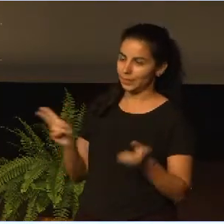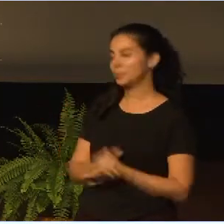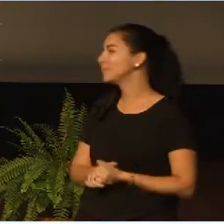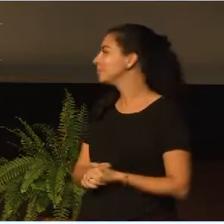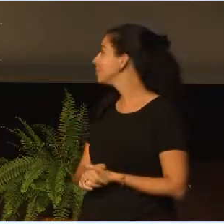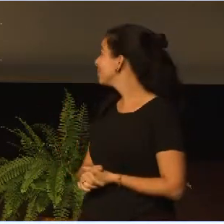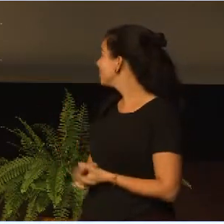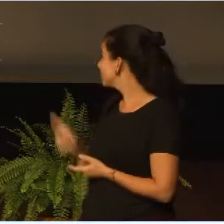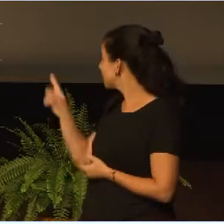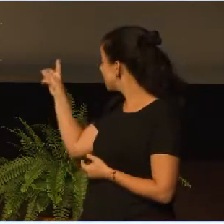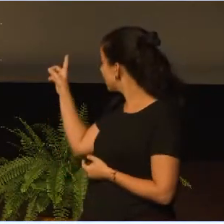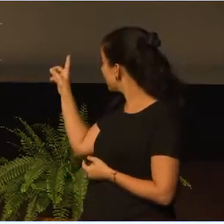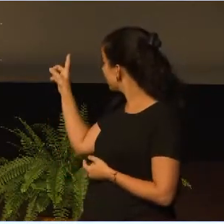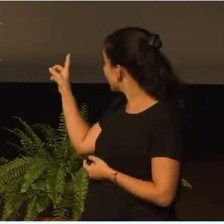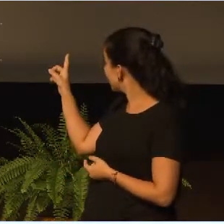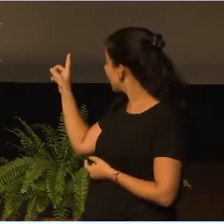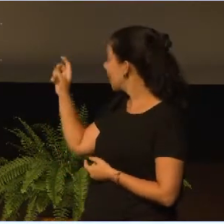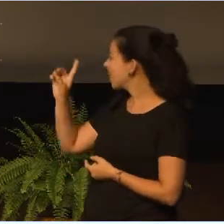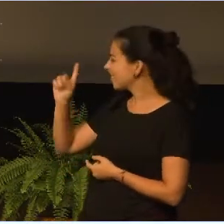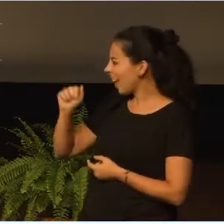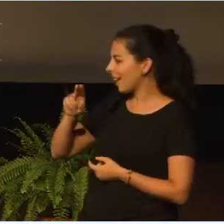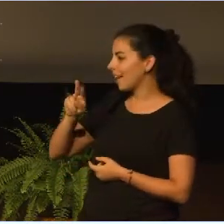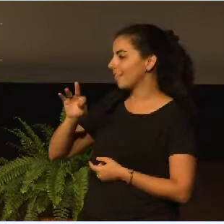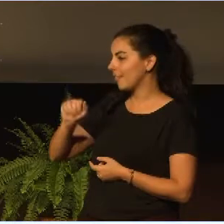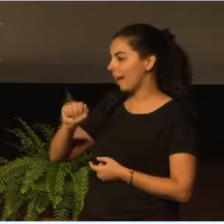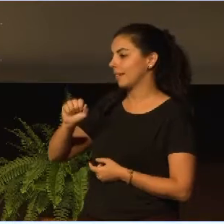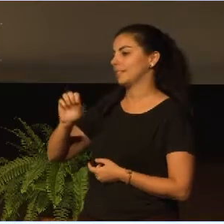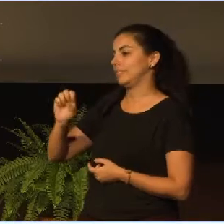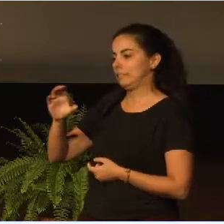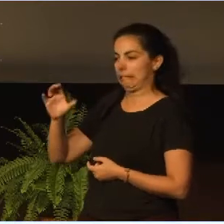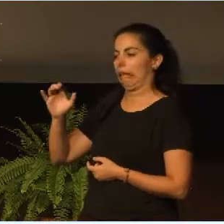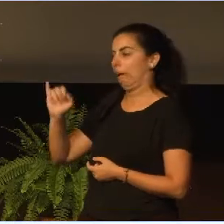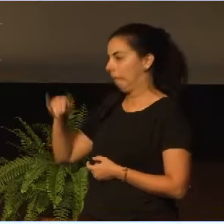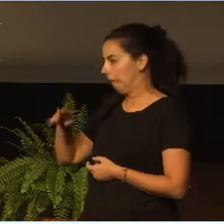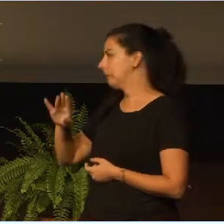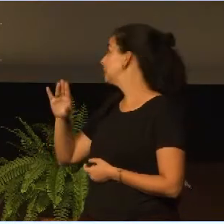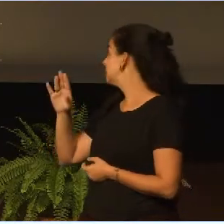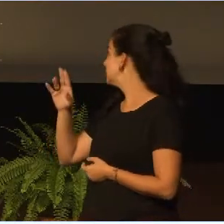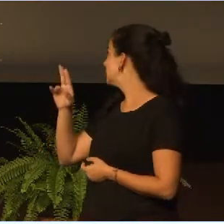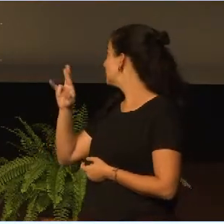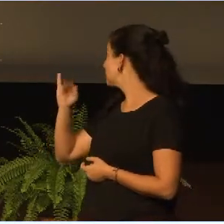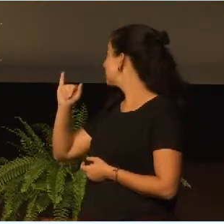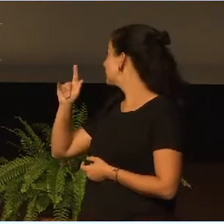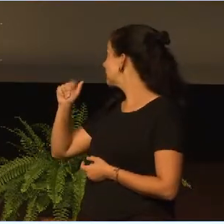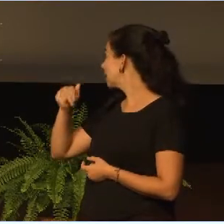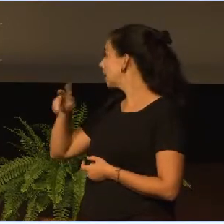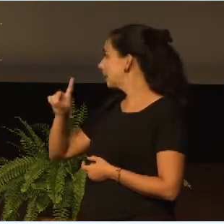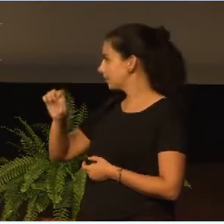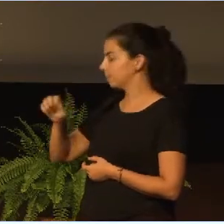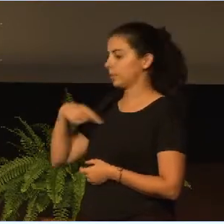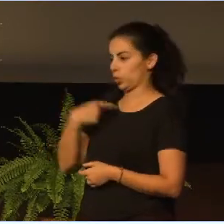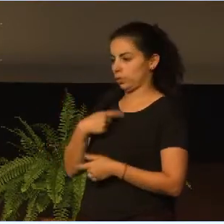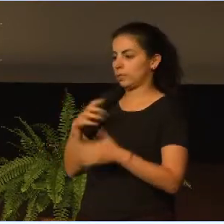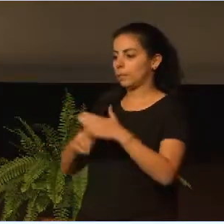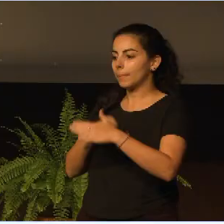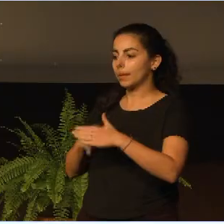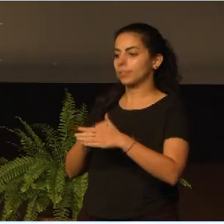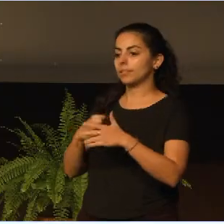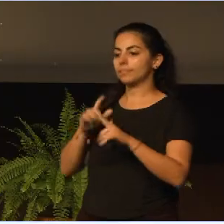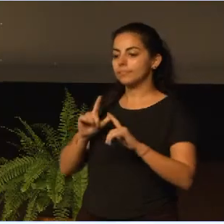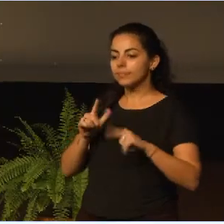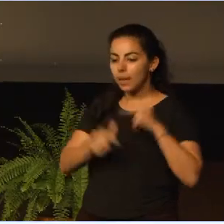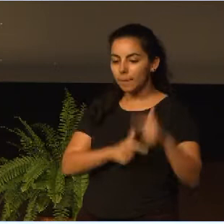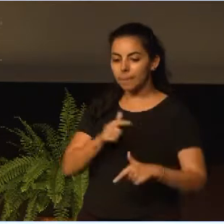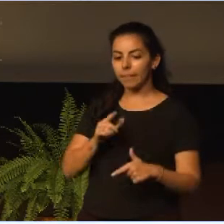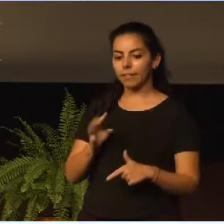Brigade, e é uma empresa, a gente tem essa empresa há mais ou menos 2 anos, e a gente trabalha com análise de dados, com tecnologia,